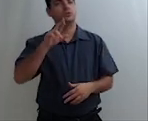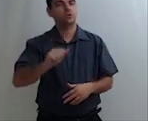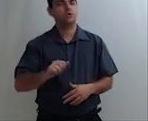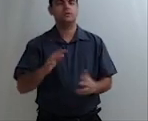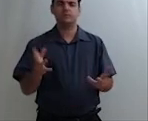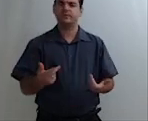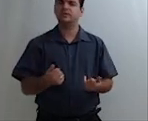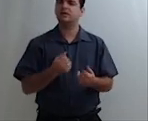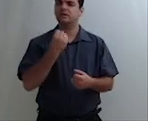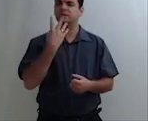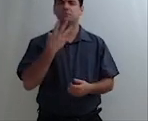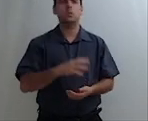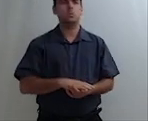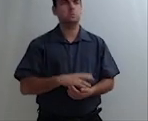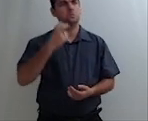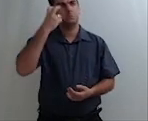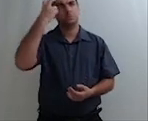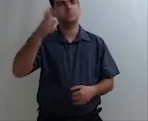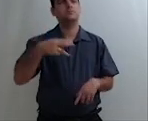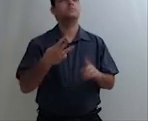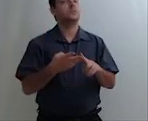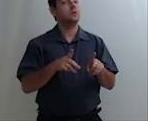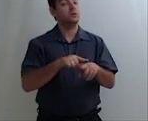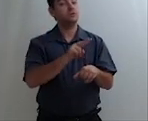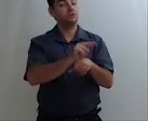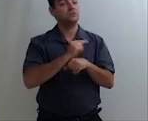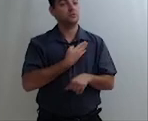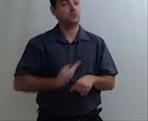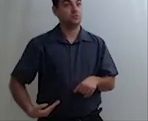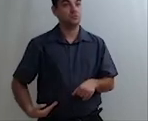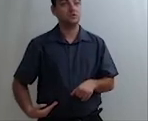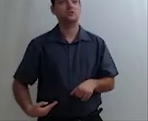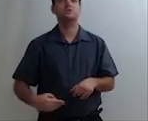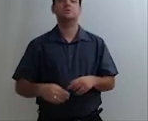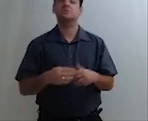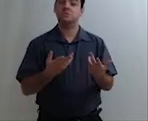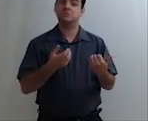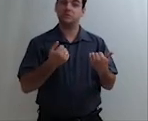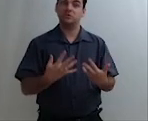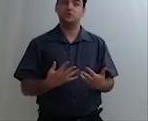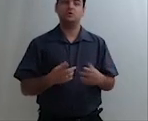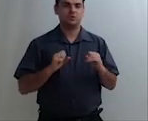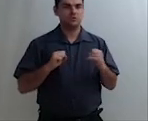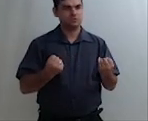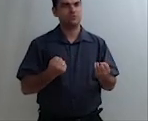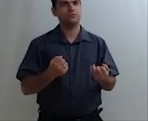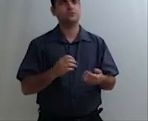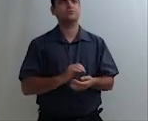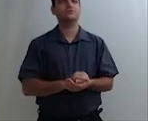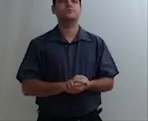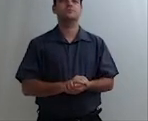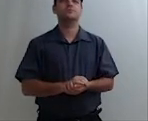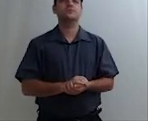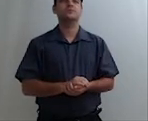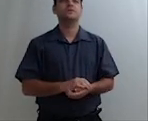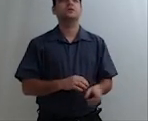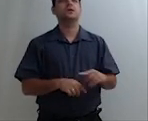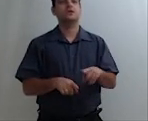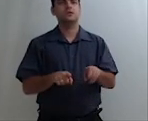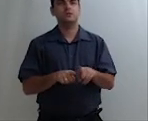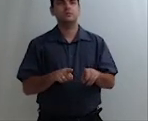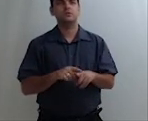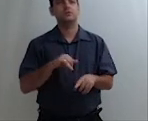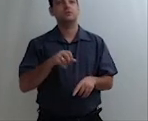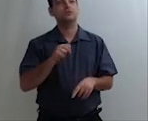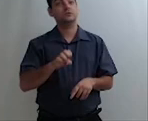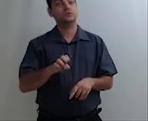Cavalcante o ilustre Defensor Público do Estado de Santa Catarina manifestações Dr Z adones representando o Ministério